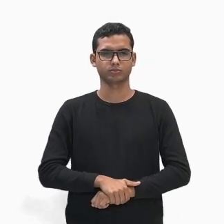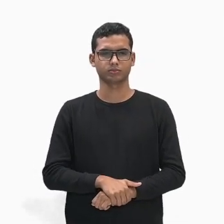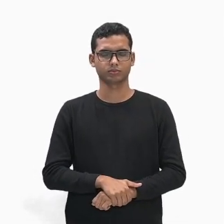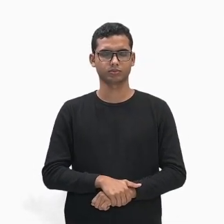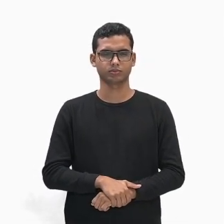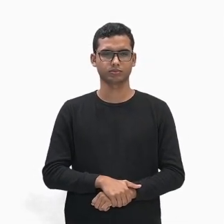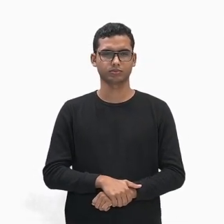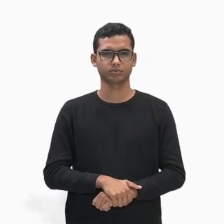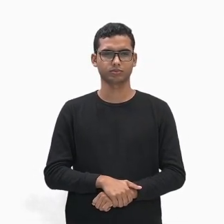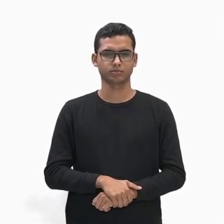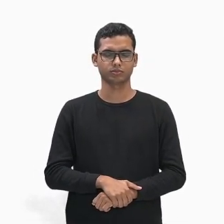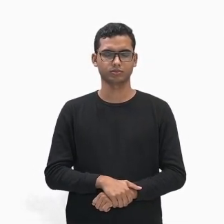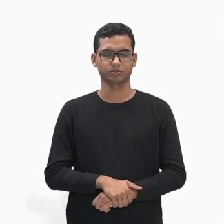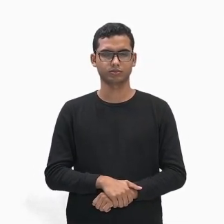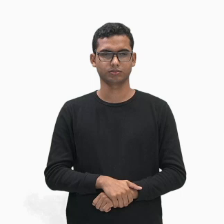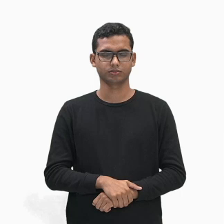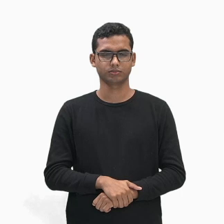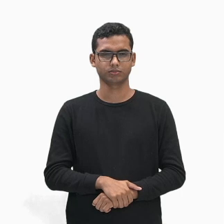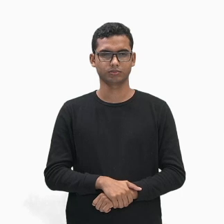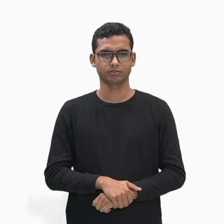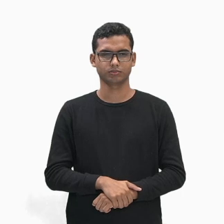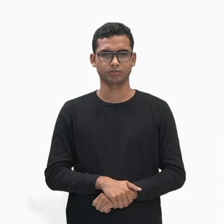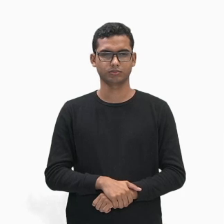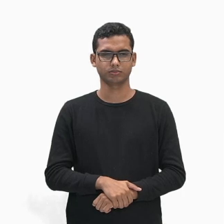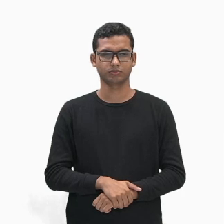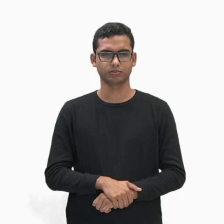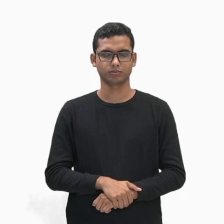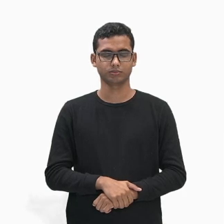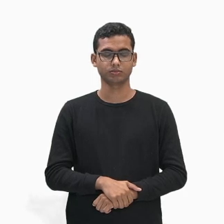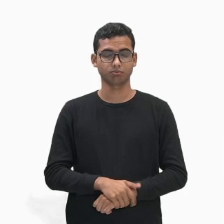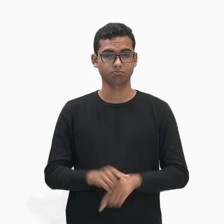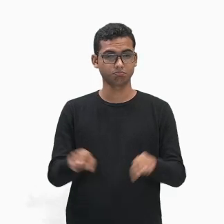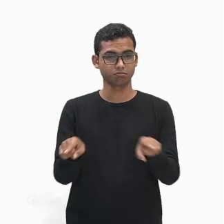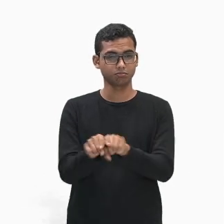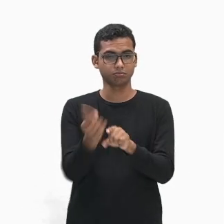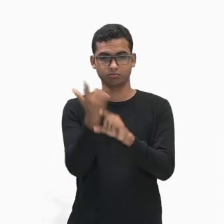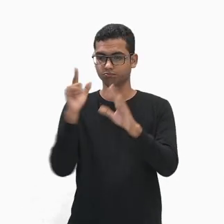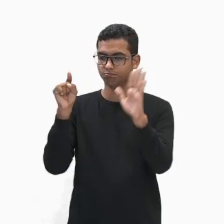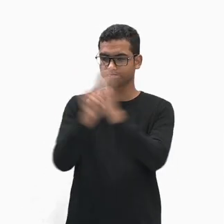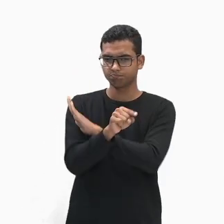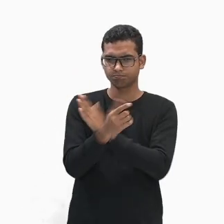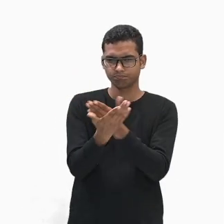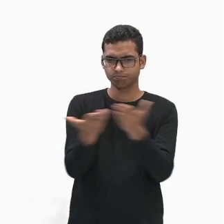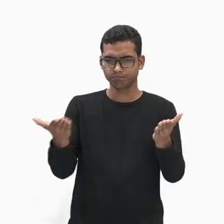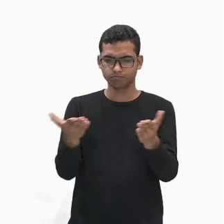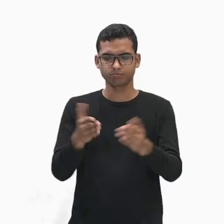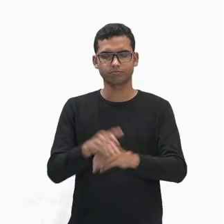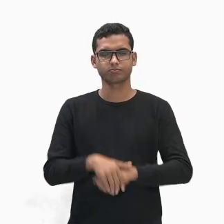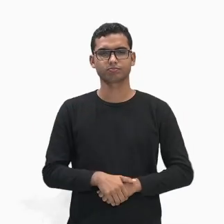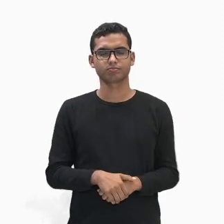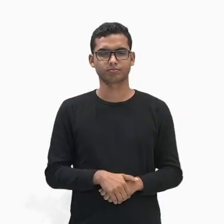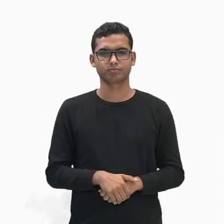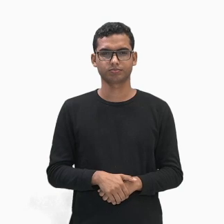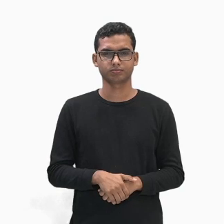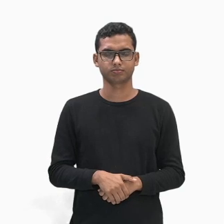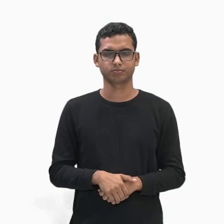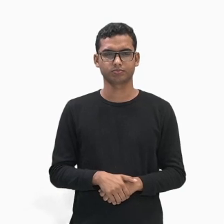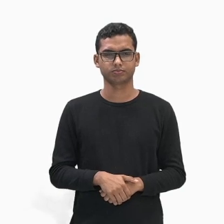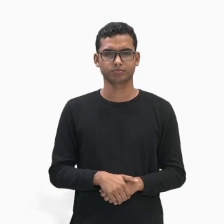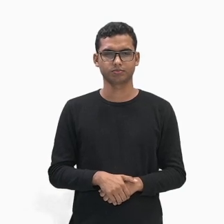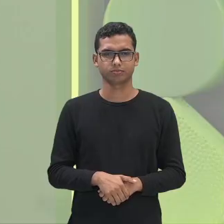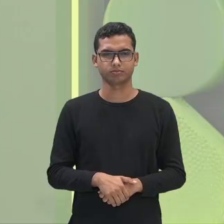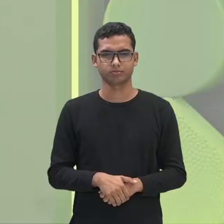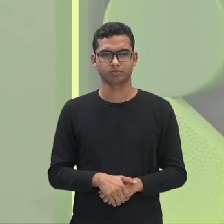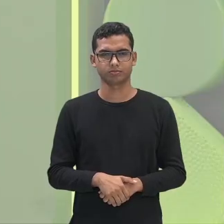Quando temos aí, eu posso fazer a seguinte pergunta para vocês, pessoal. Olha só, vimos aí